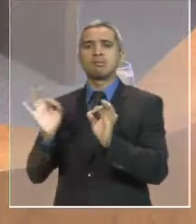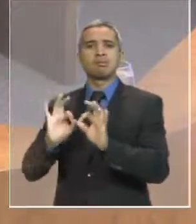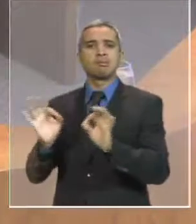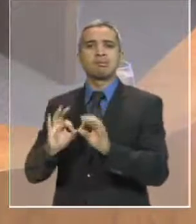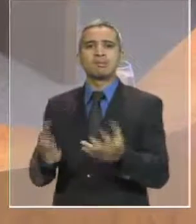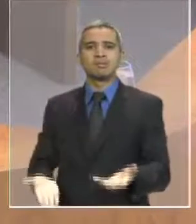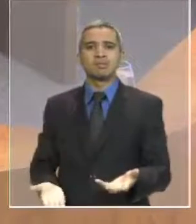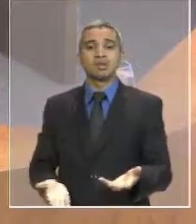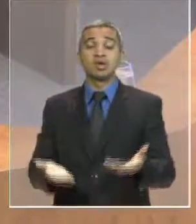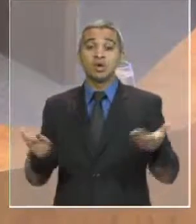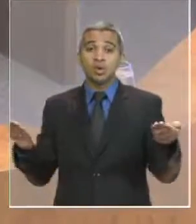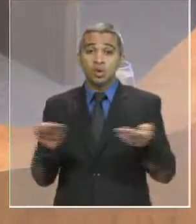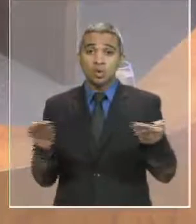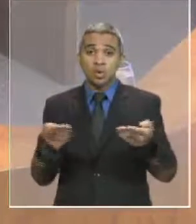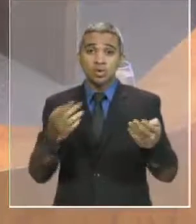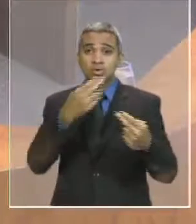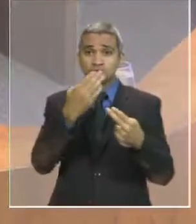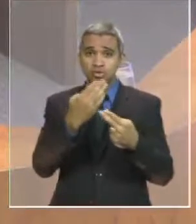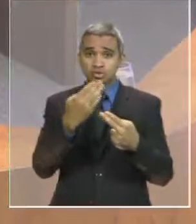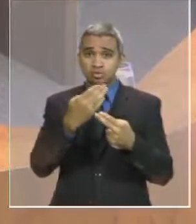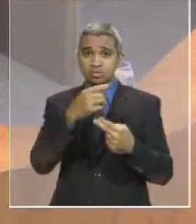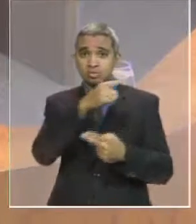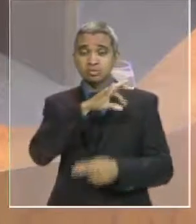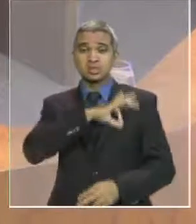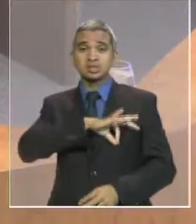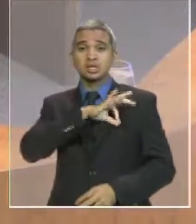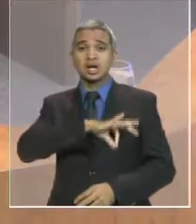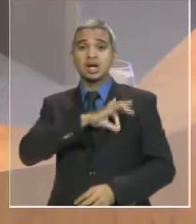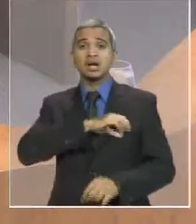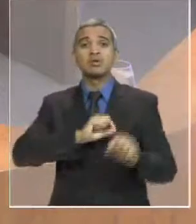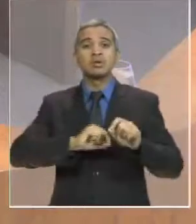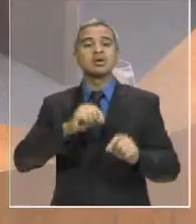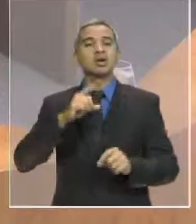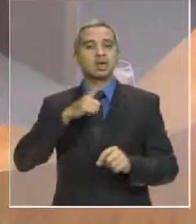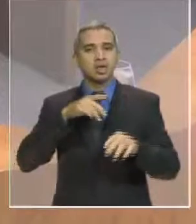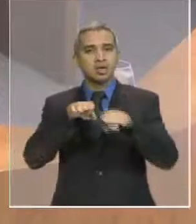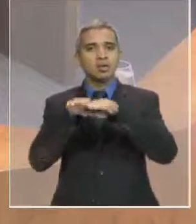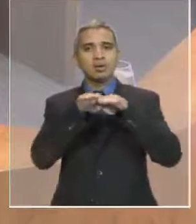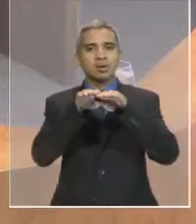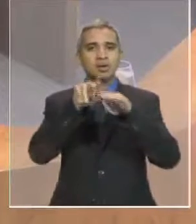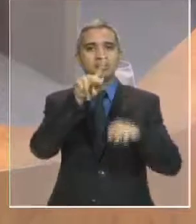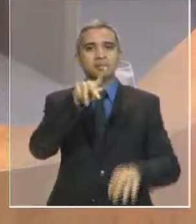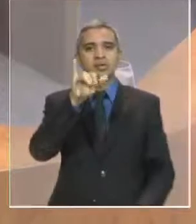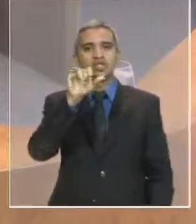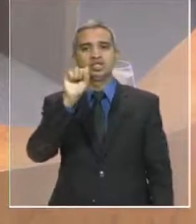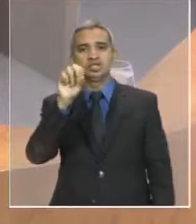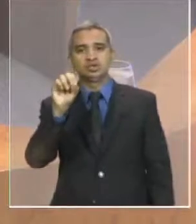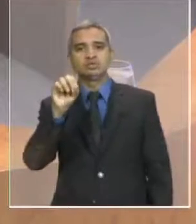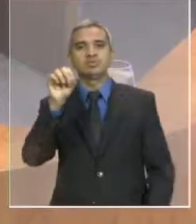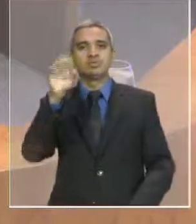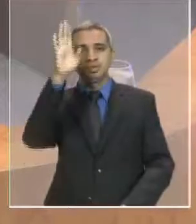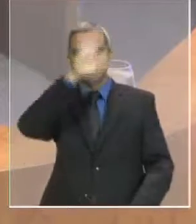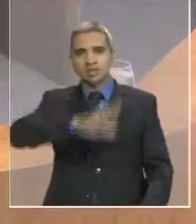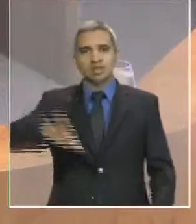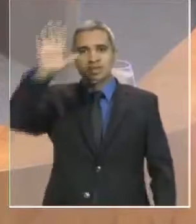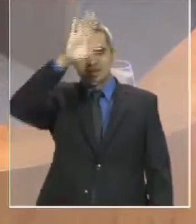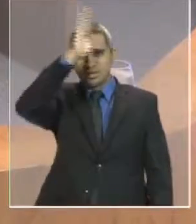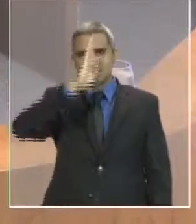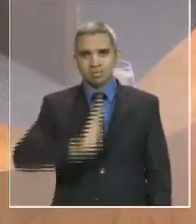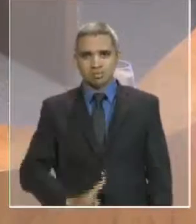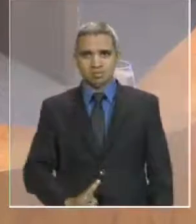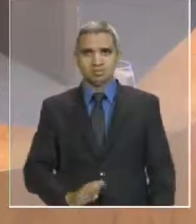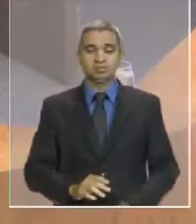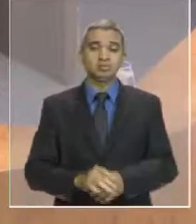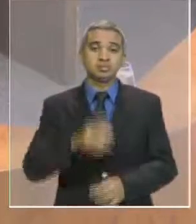mínimo, o piso salarial dos professores. No mínimo. Salários rigorosamente em dia, onde o prefeito Luciano encontrou